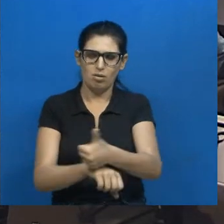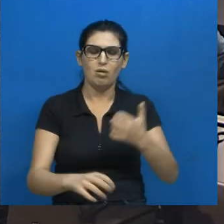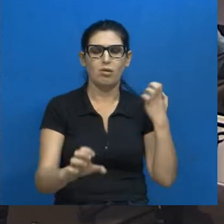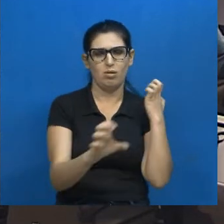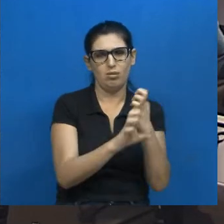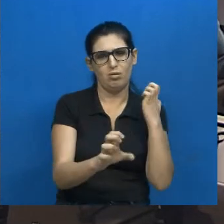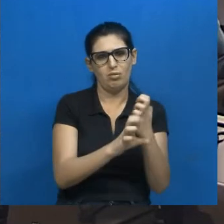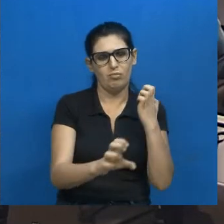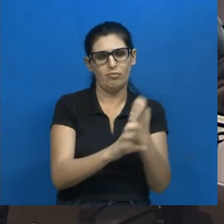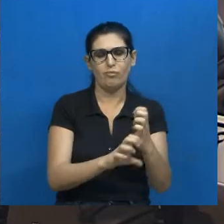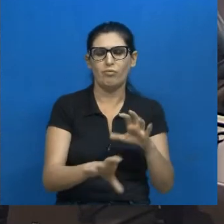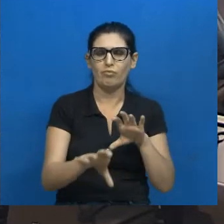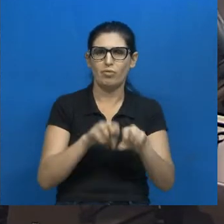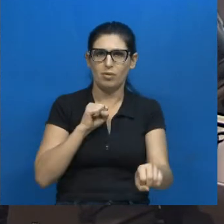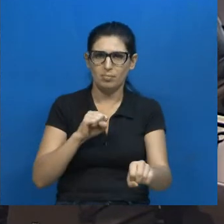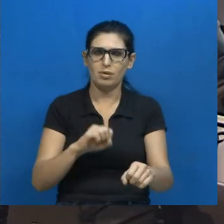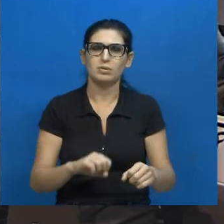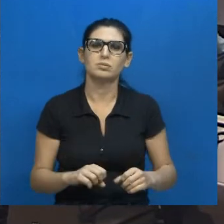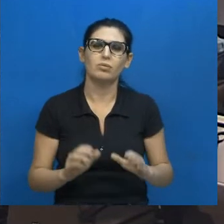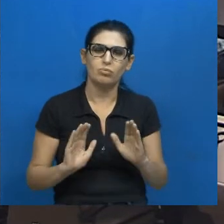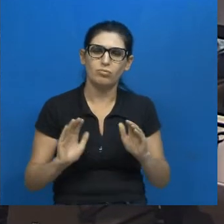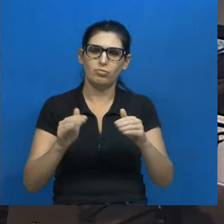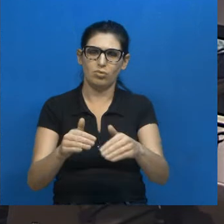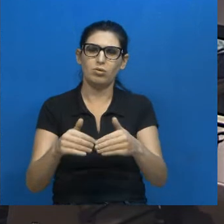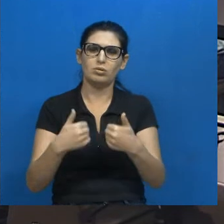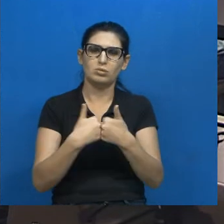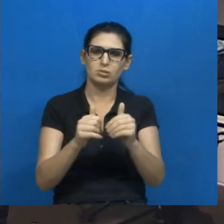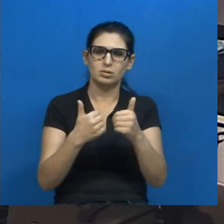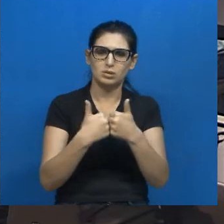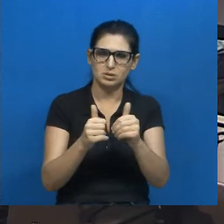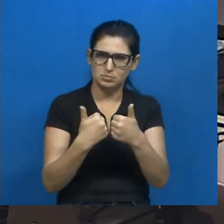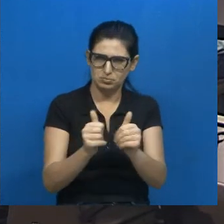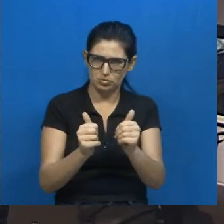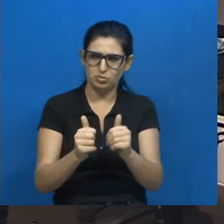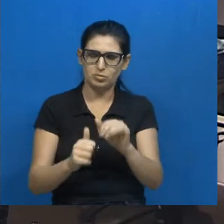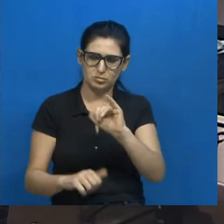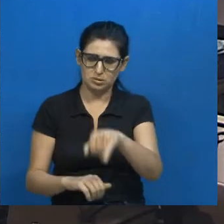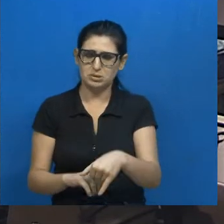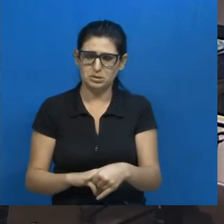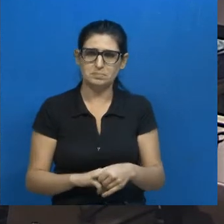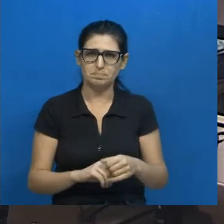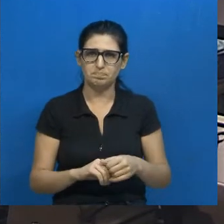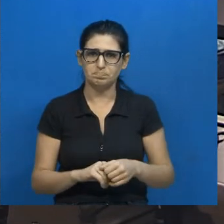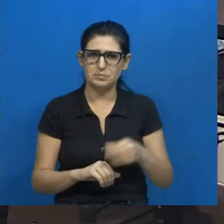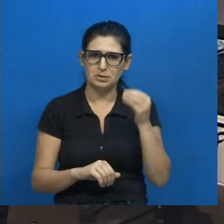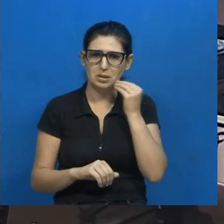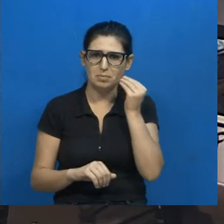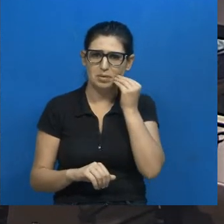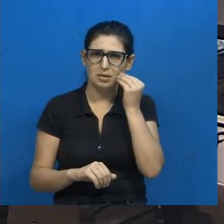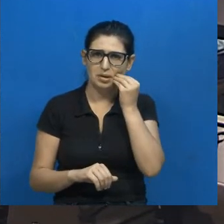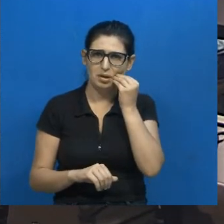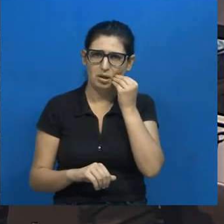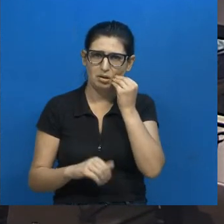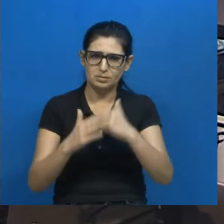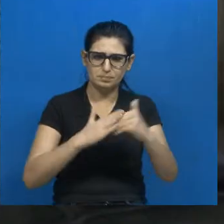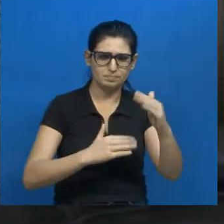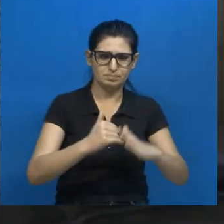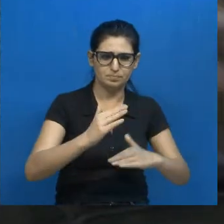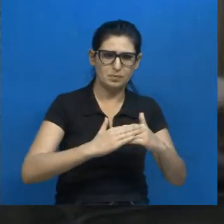tá? Minha área, a especialização é em transporte coletivo, tá? A base de todas as